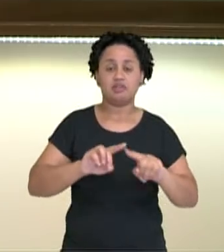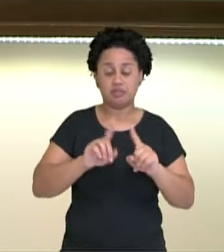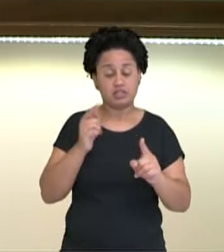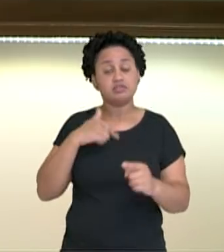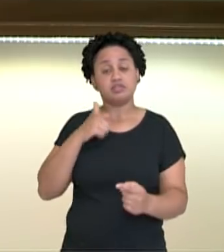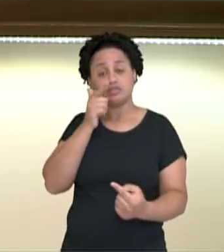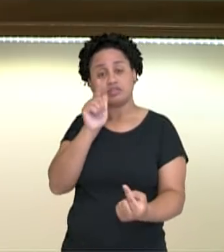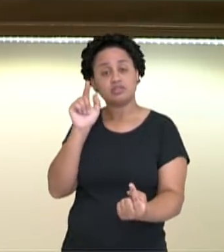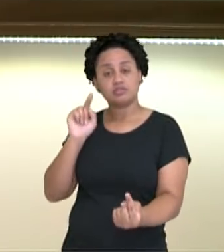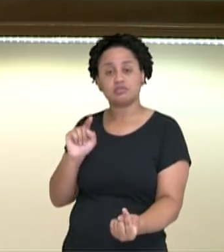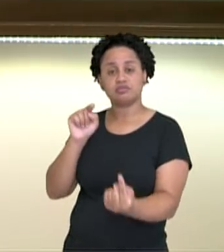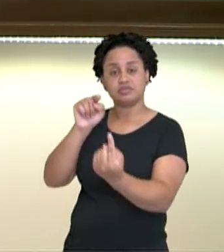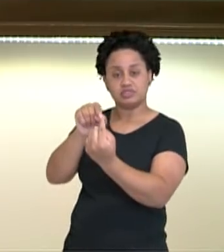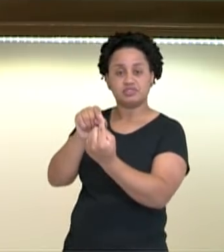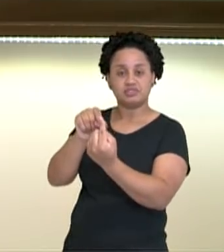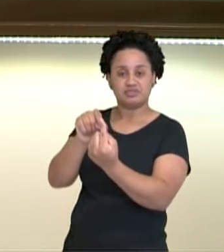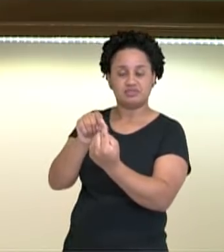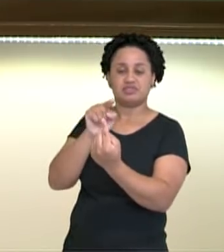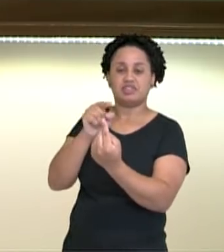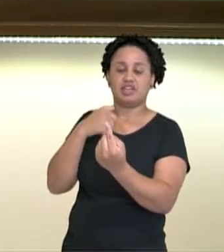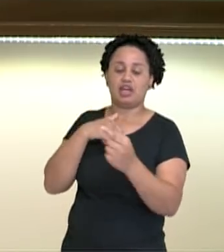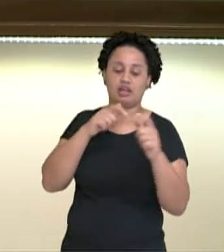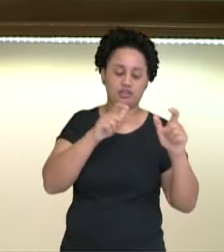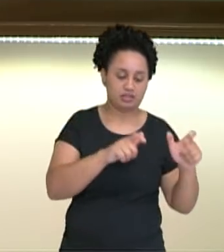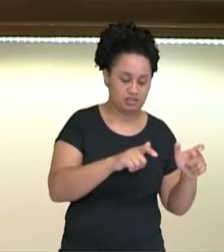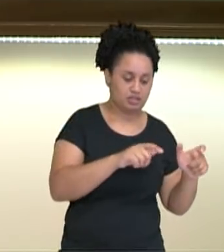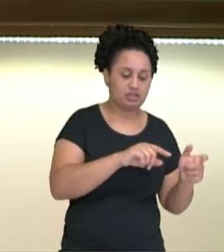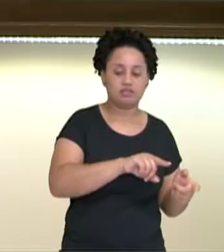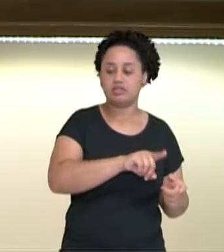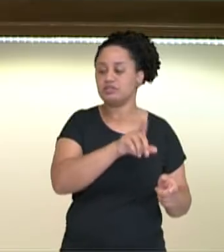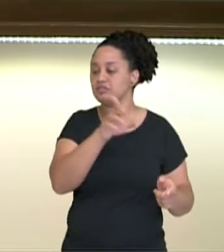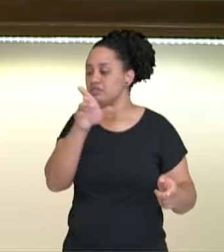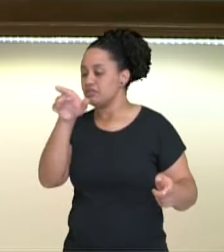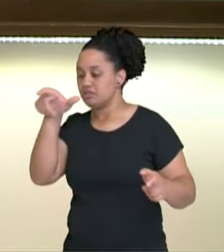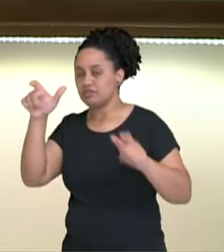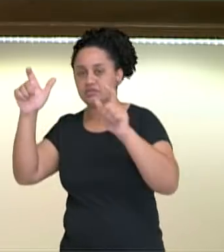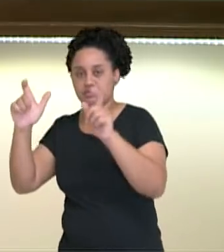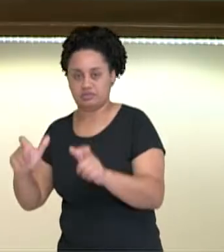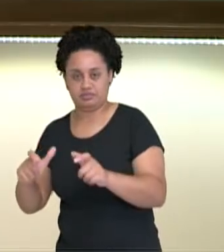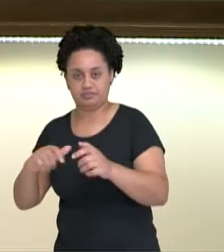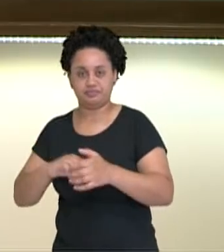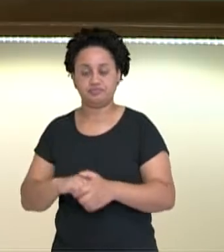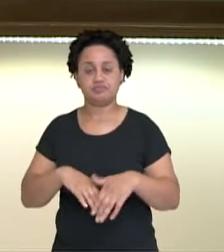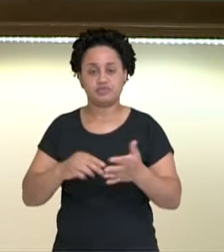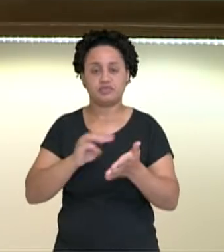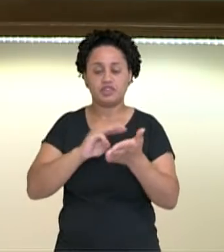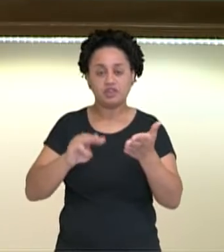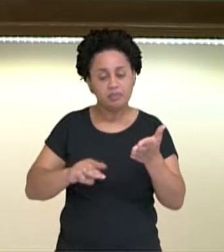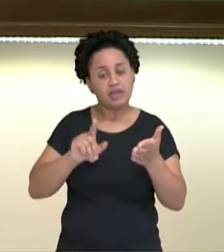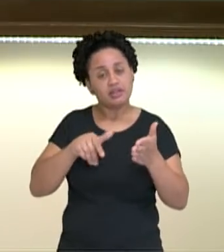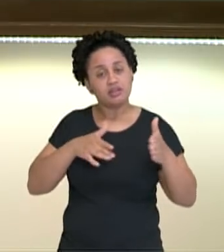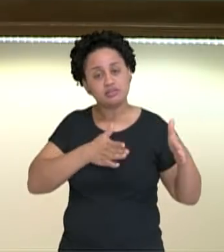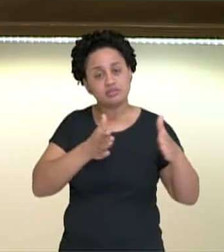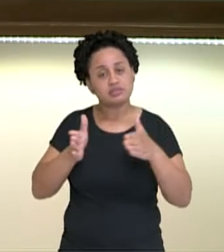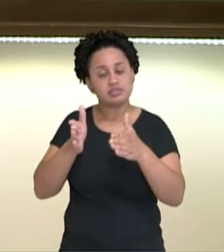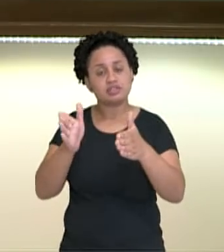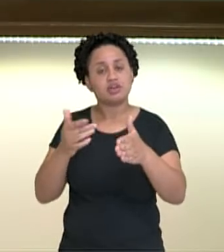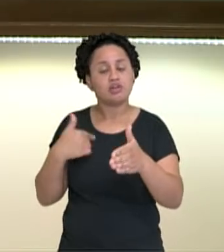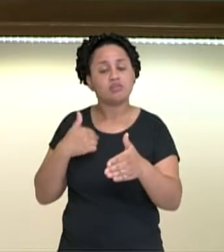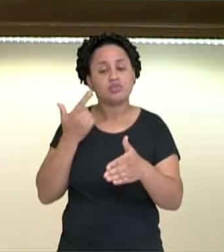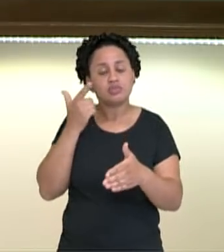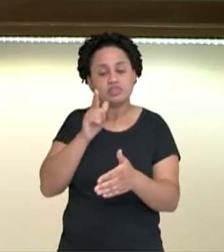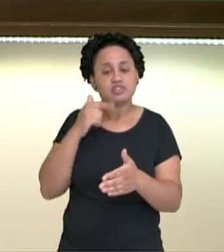naquele objetivo, que é mudar de ambiente. Então, o método é esse caminho. Como que chegamos a